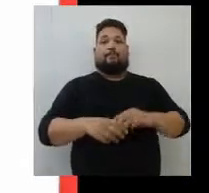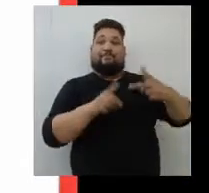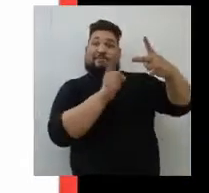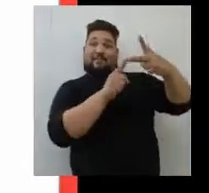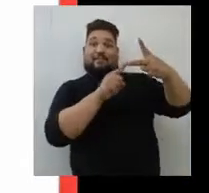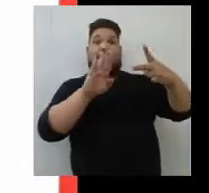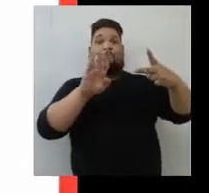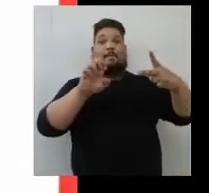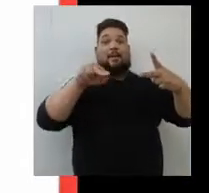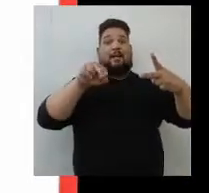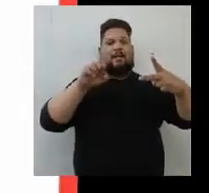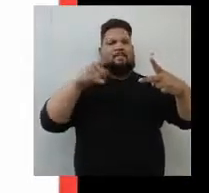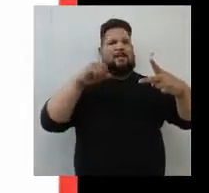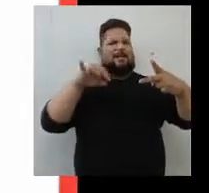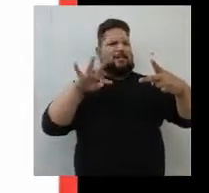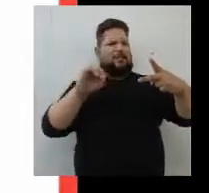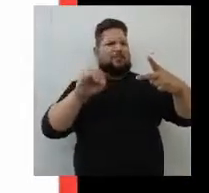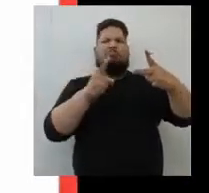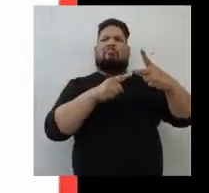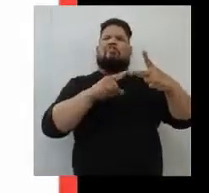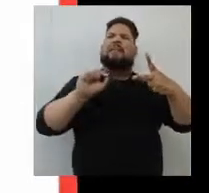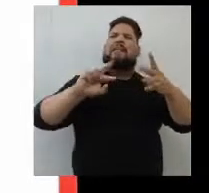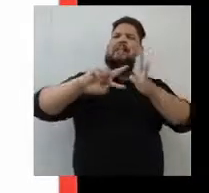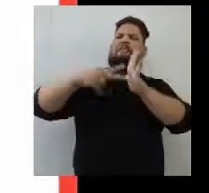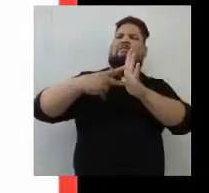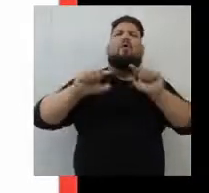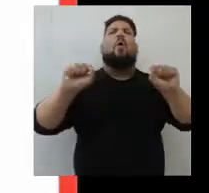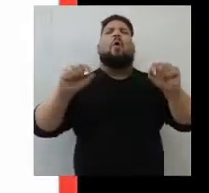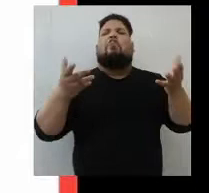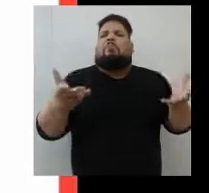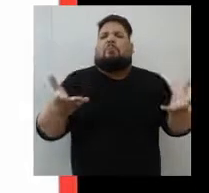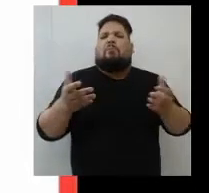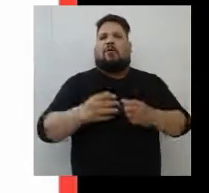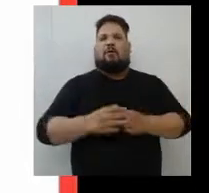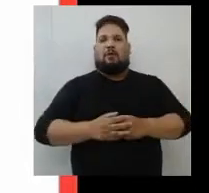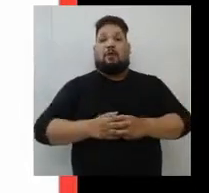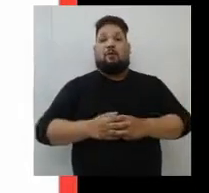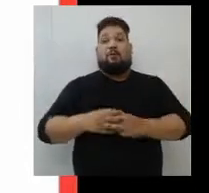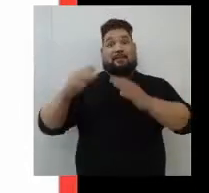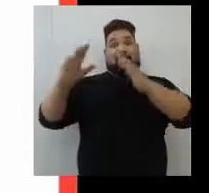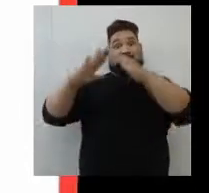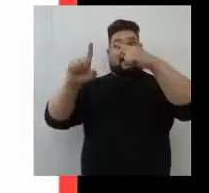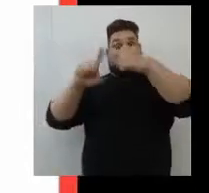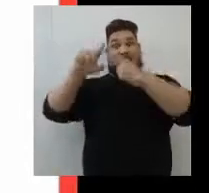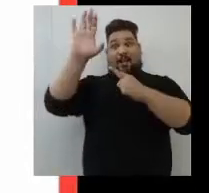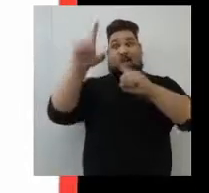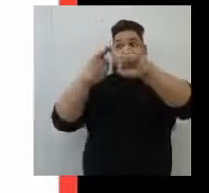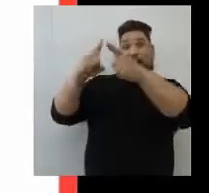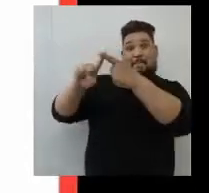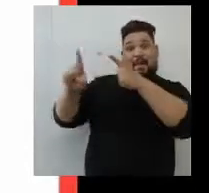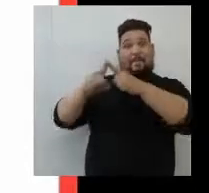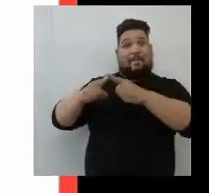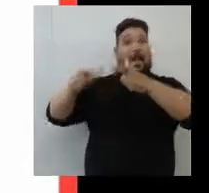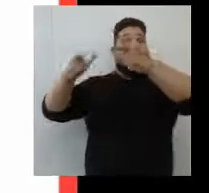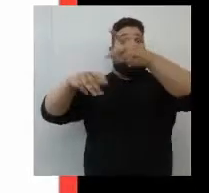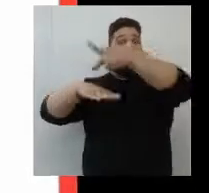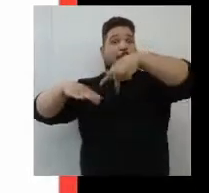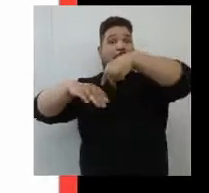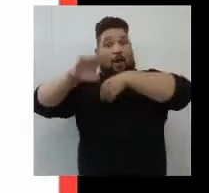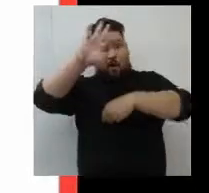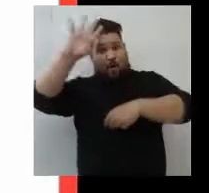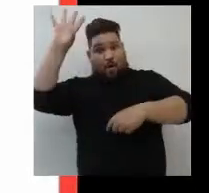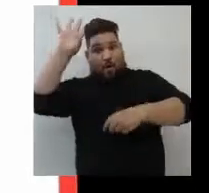Beneplácito. O que quer dizer o beneplácito? As decisões da Igreja Católica em Roma só